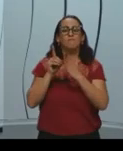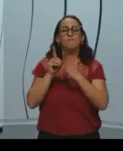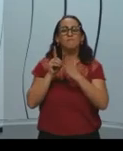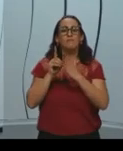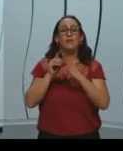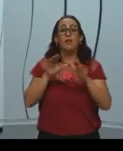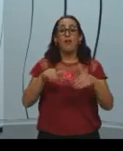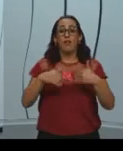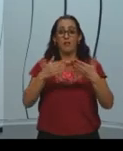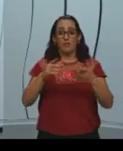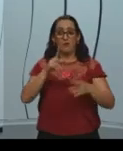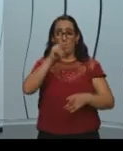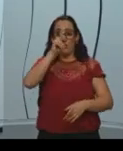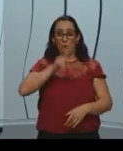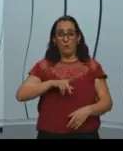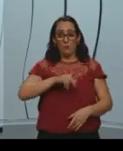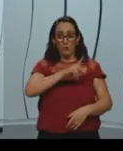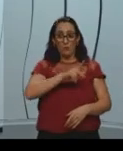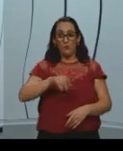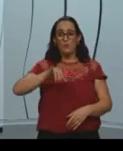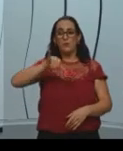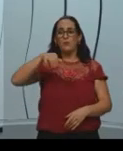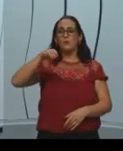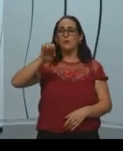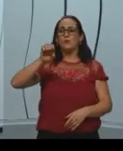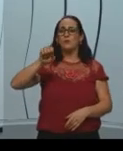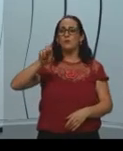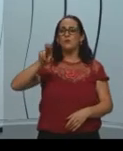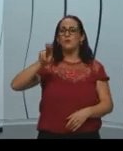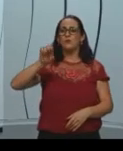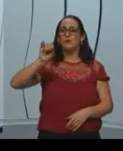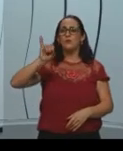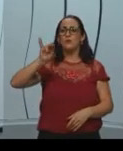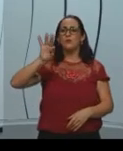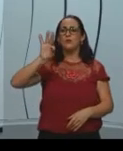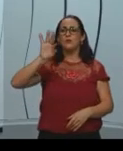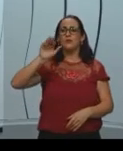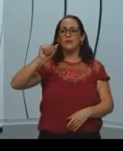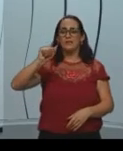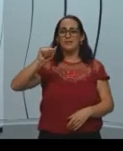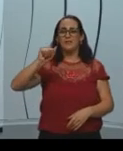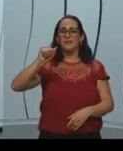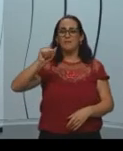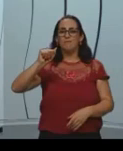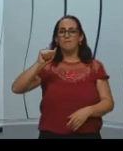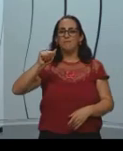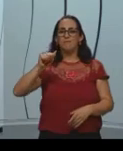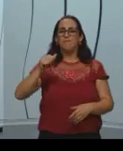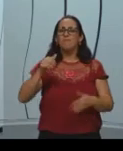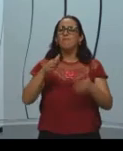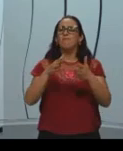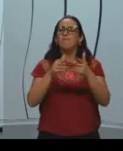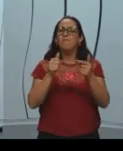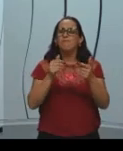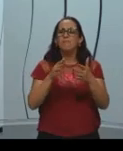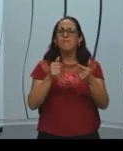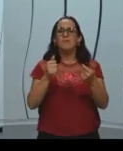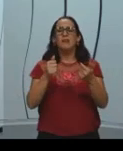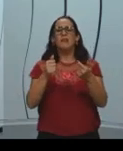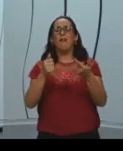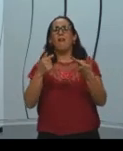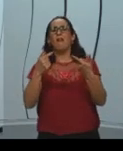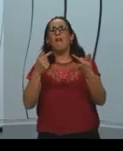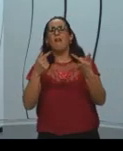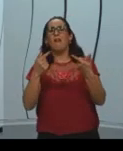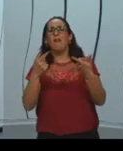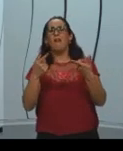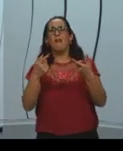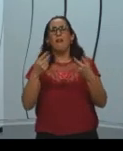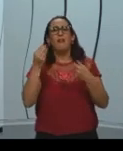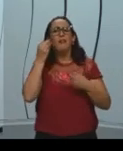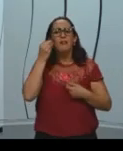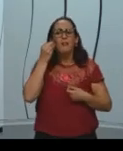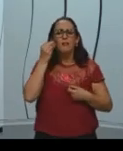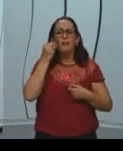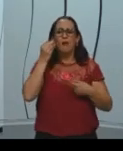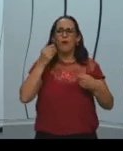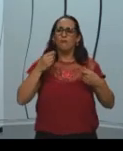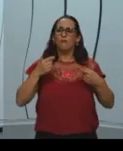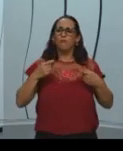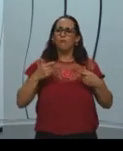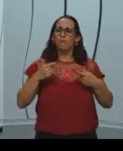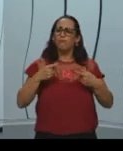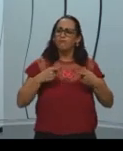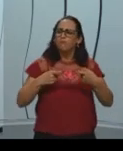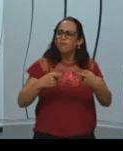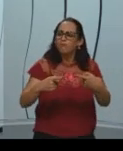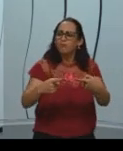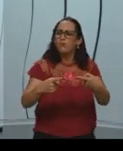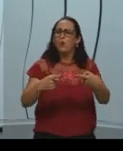muitas vezes a bandeira, né, pelo fim da escravidão dos nativos, dos indígenas. Por quê? Porque